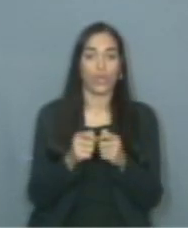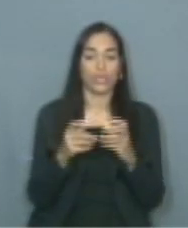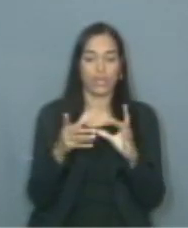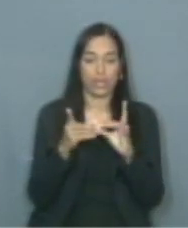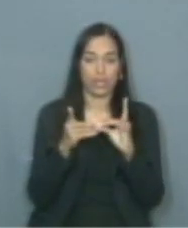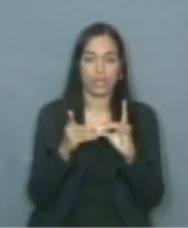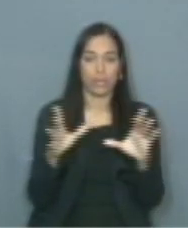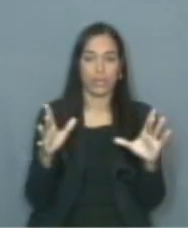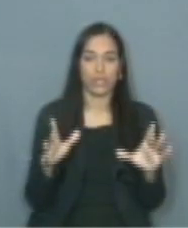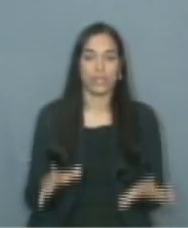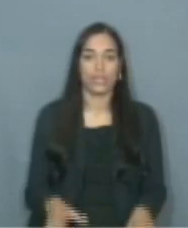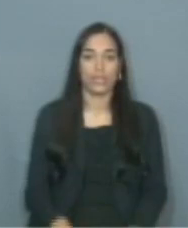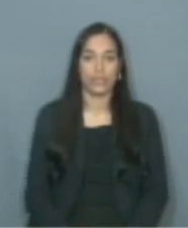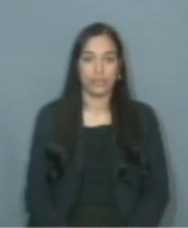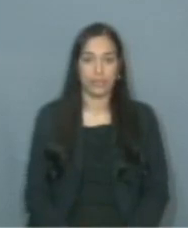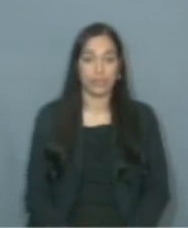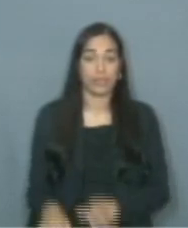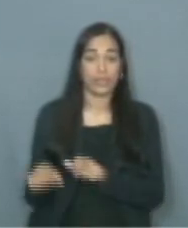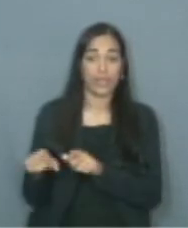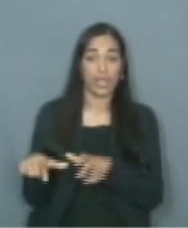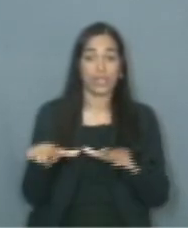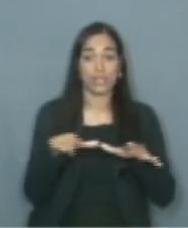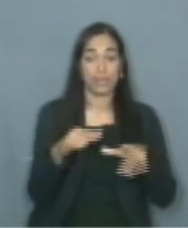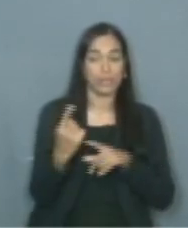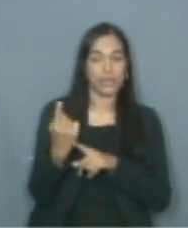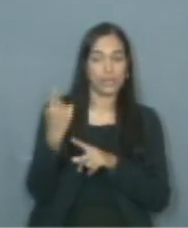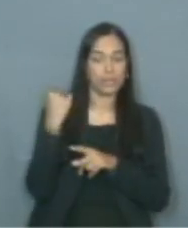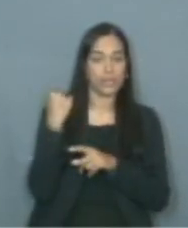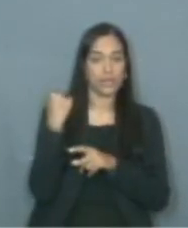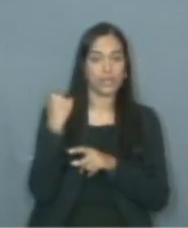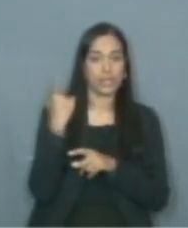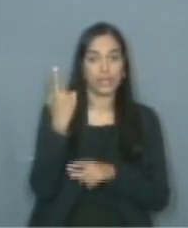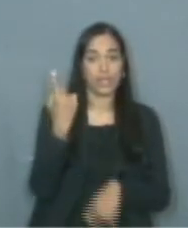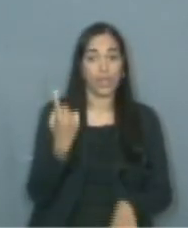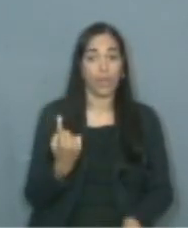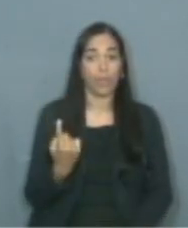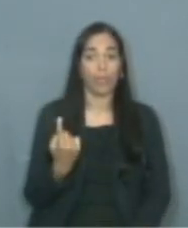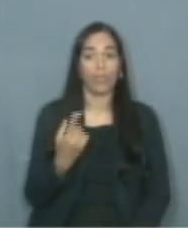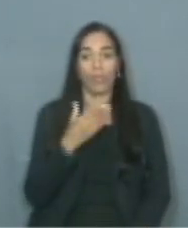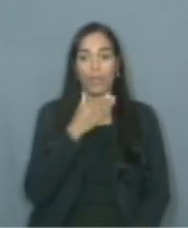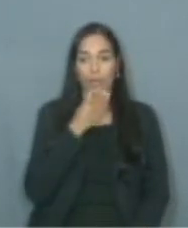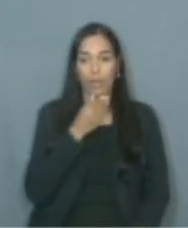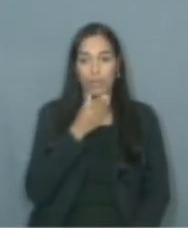democracia. Na semana passada, um indivíduo